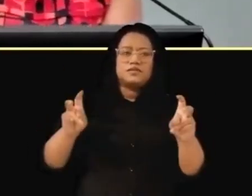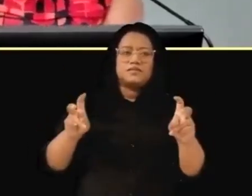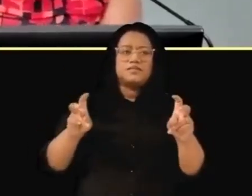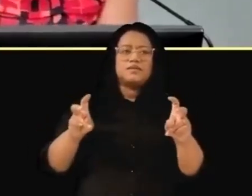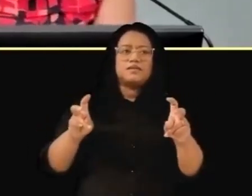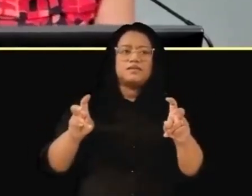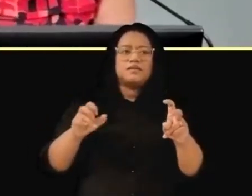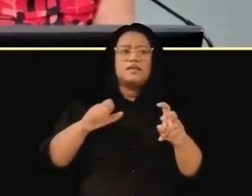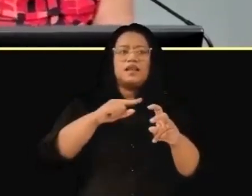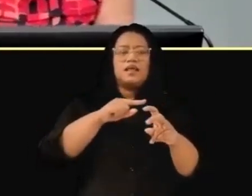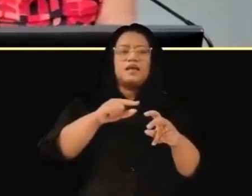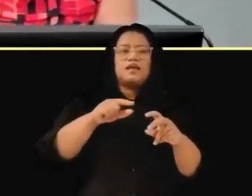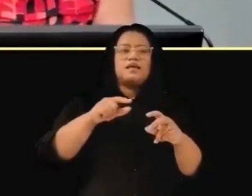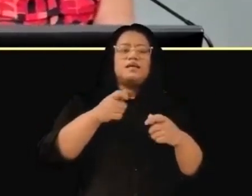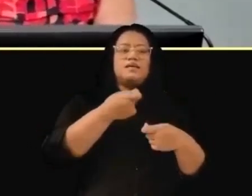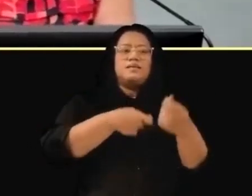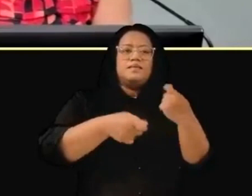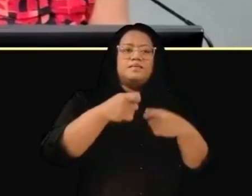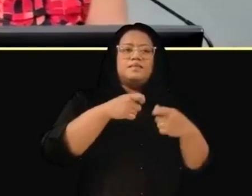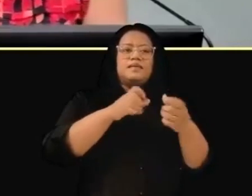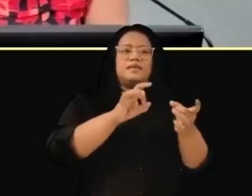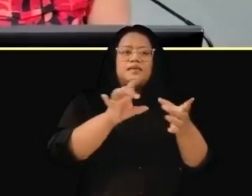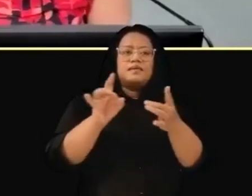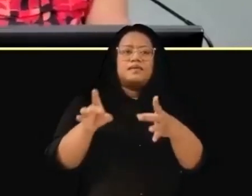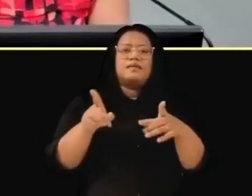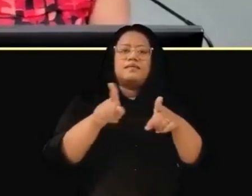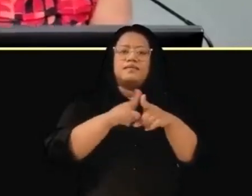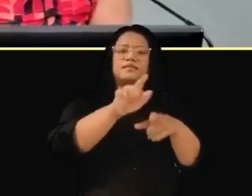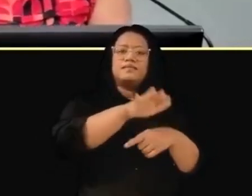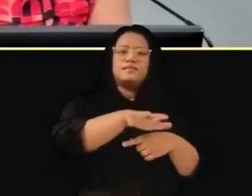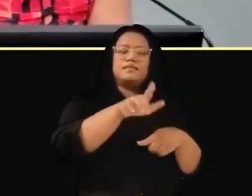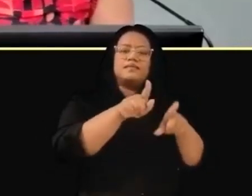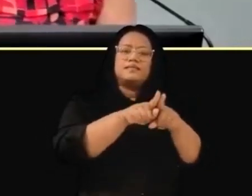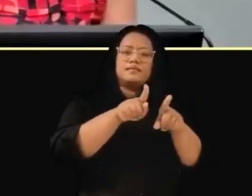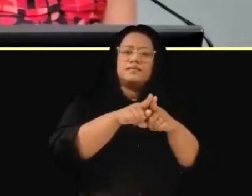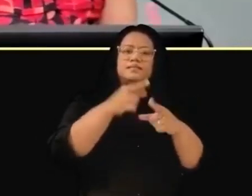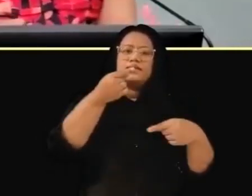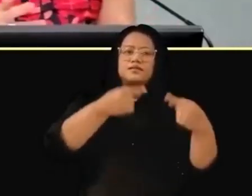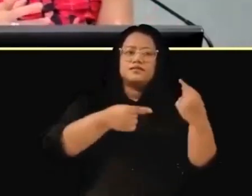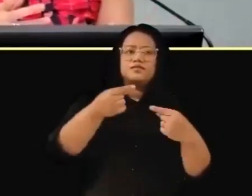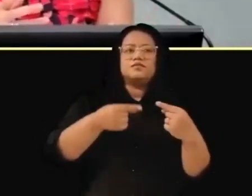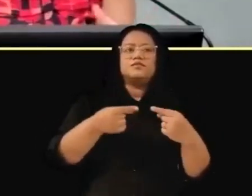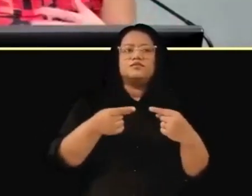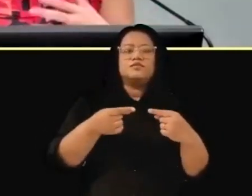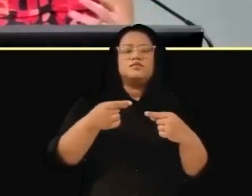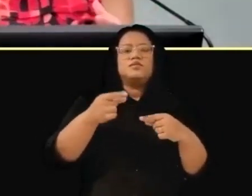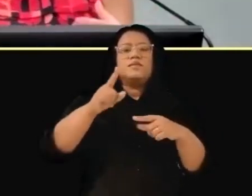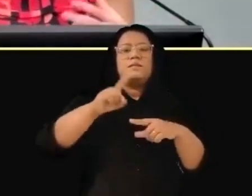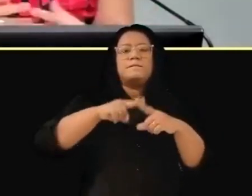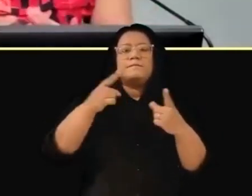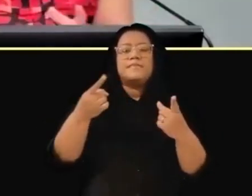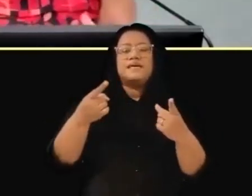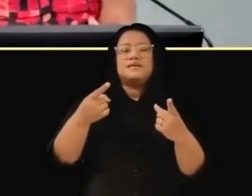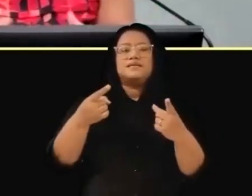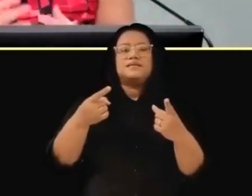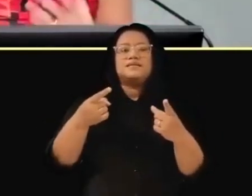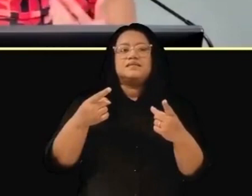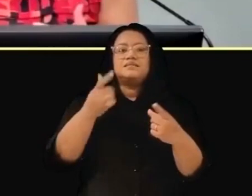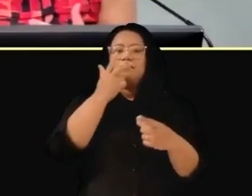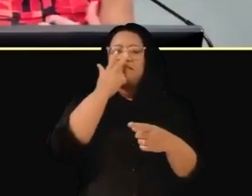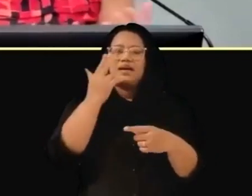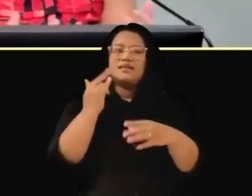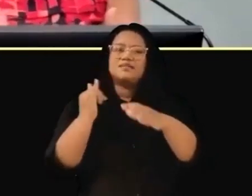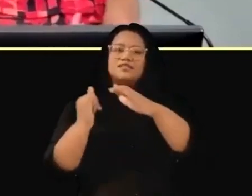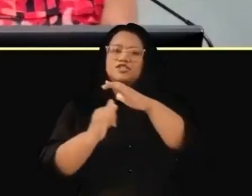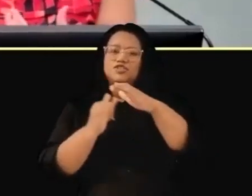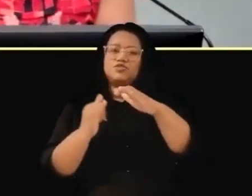o mercado financeiro está discutindo também a questão ambiental e o impacto disso. Mas um órgão, uma instituição